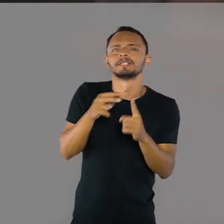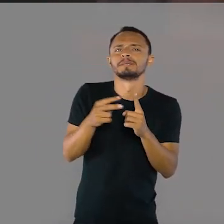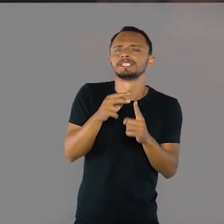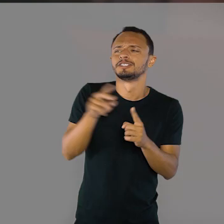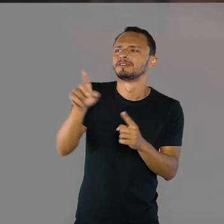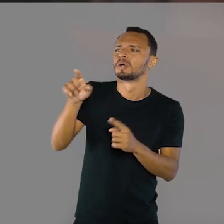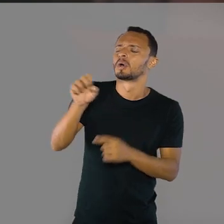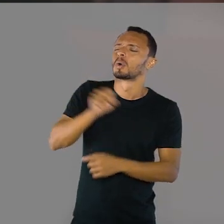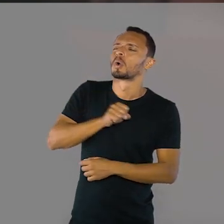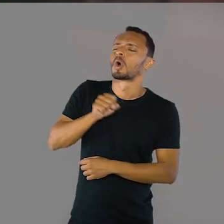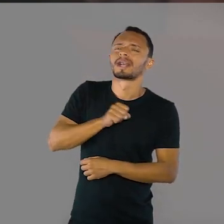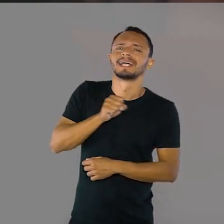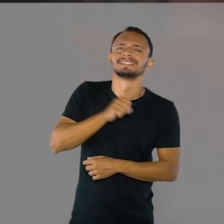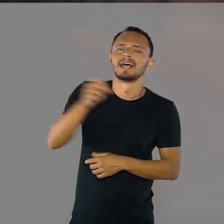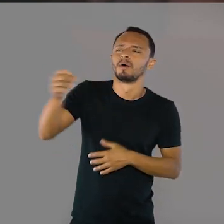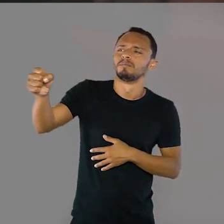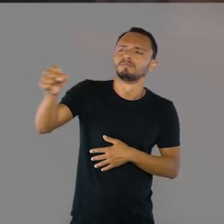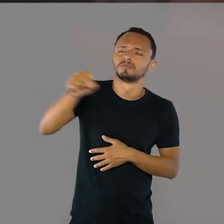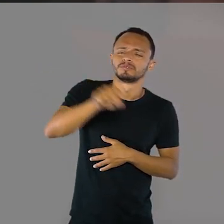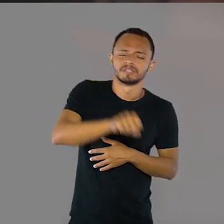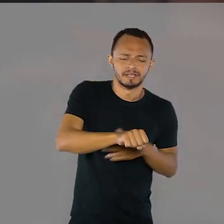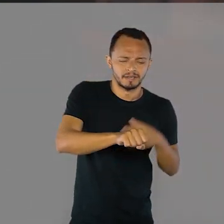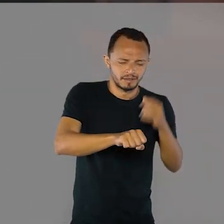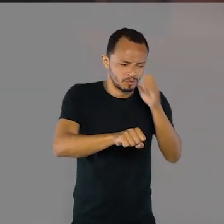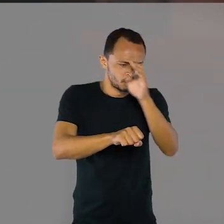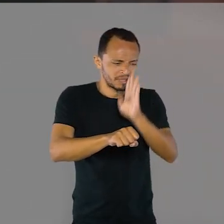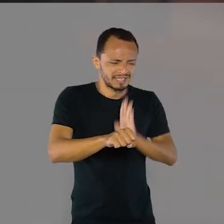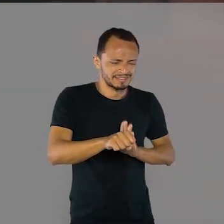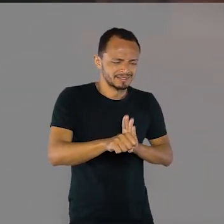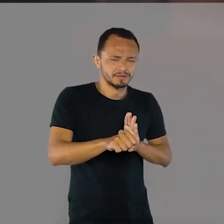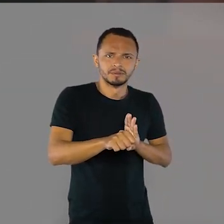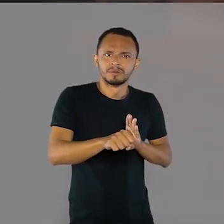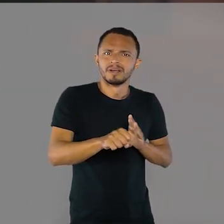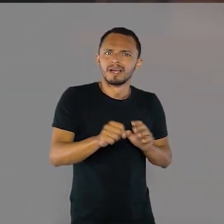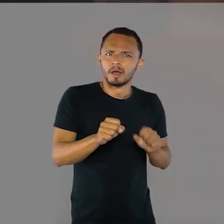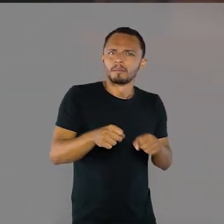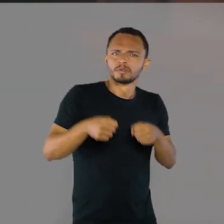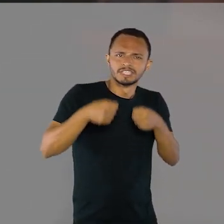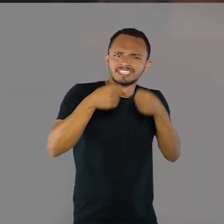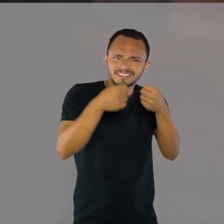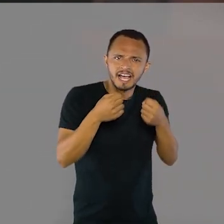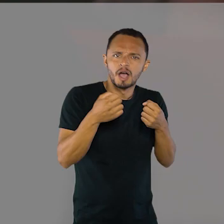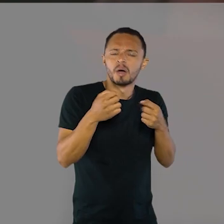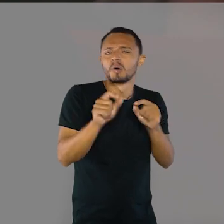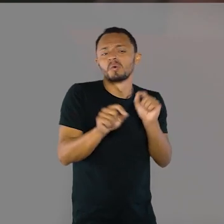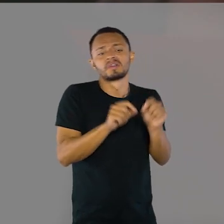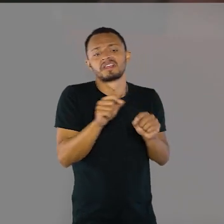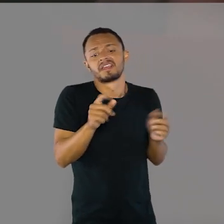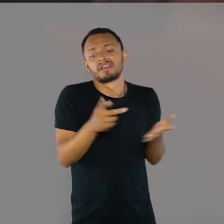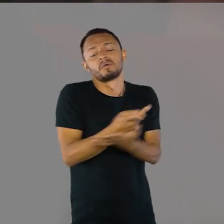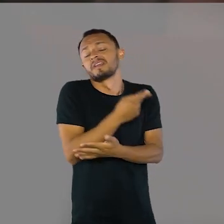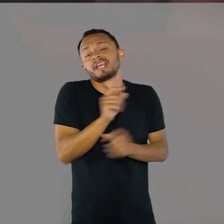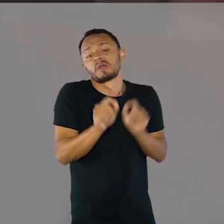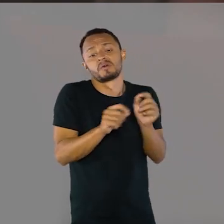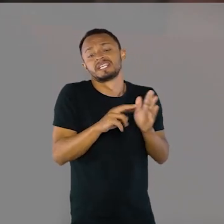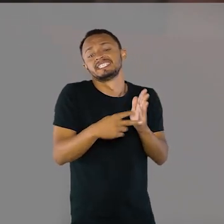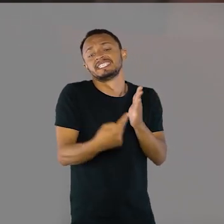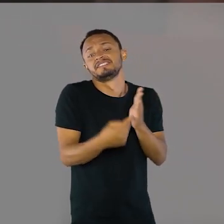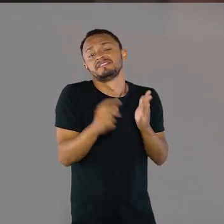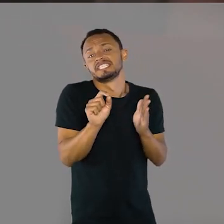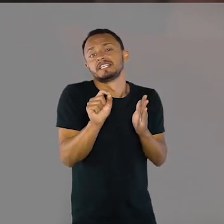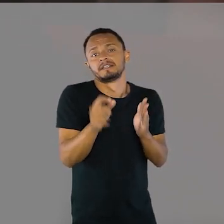que vocês acham que esse ato tem grande potencial de, enfim... Simbologia.